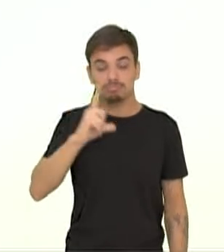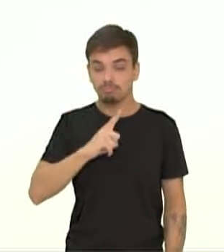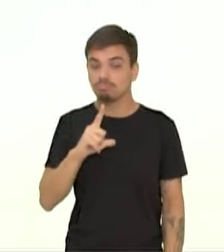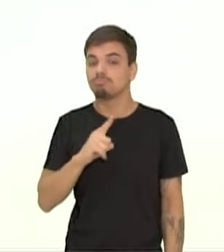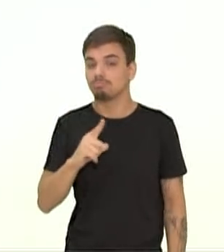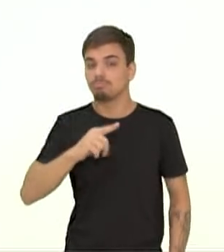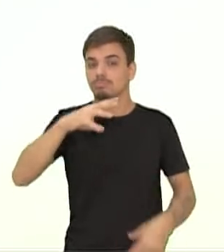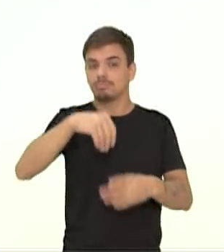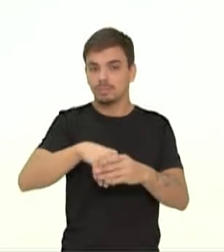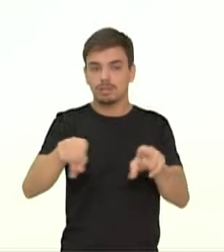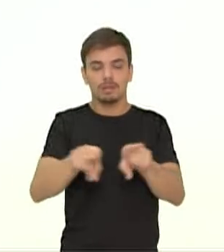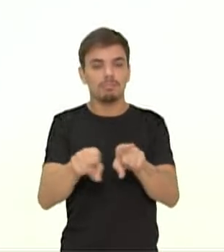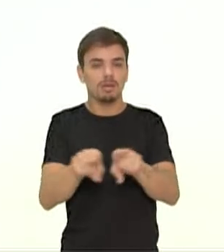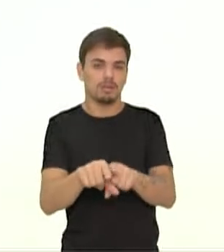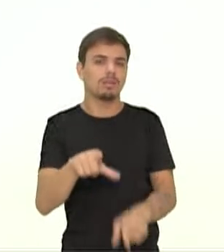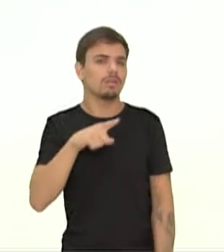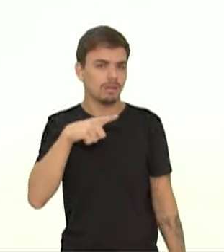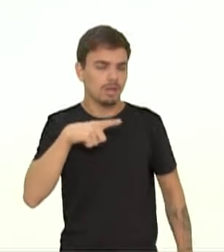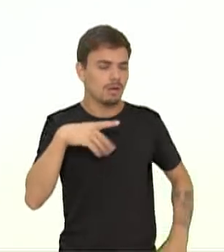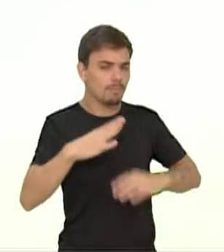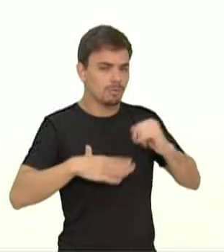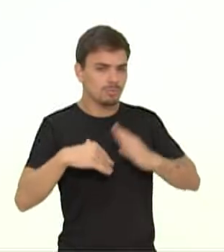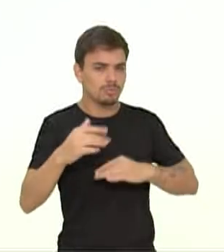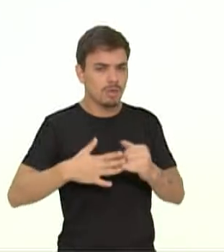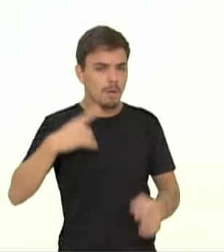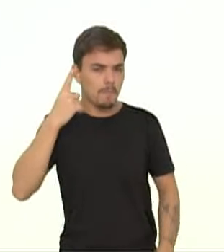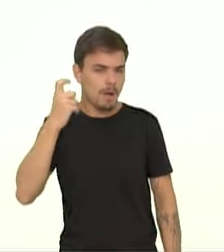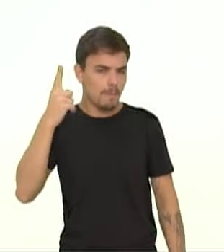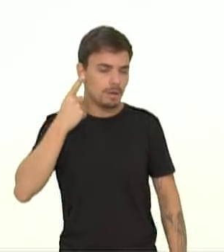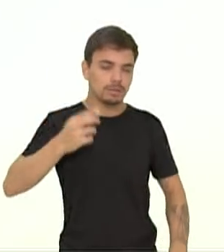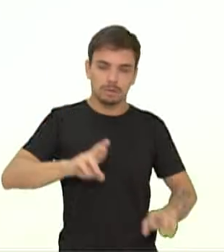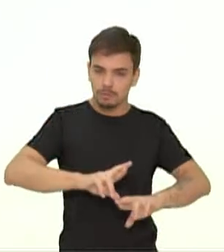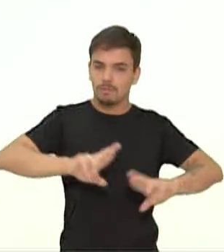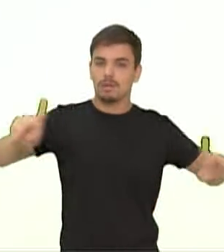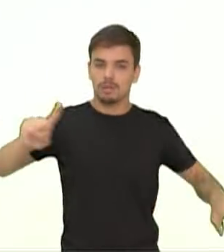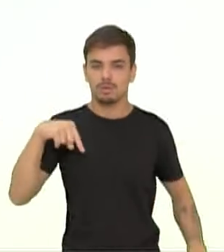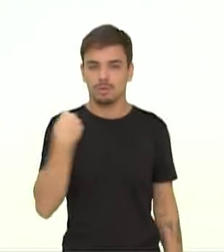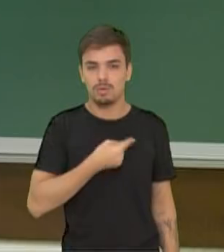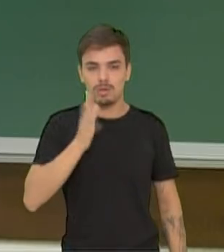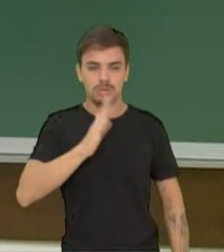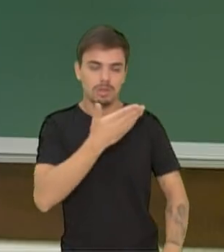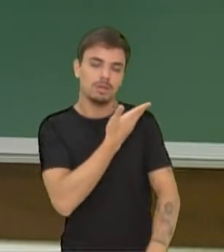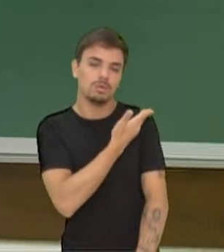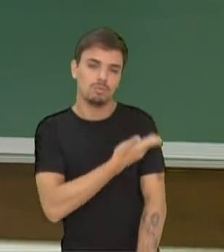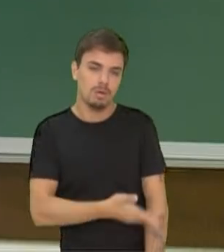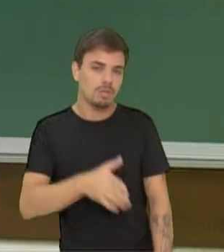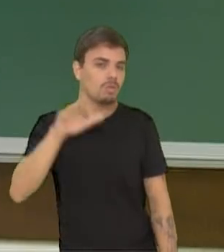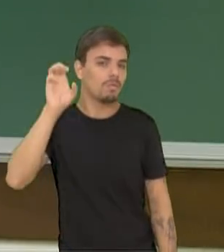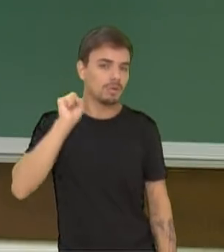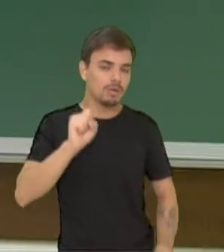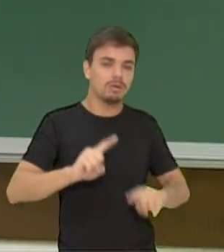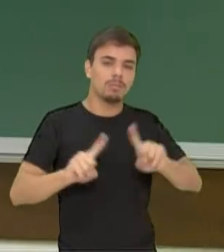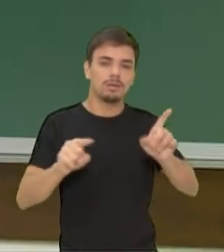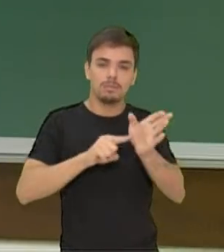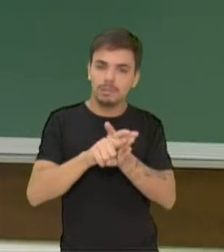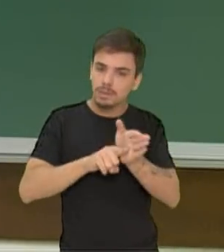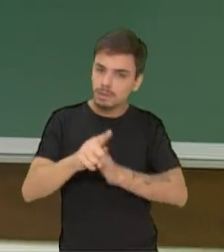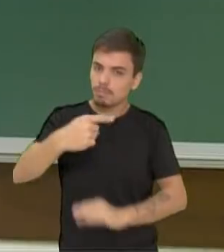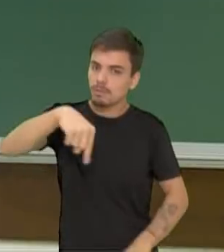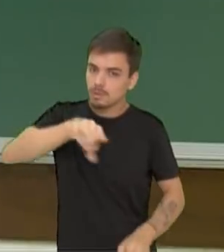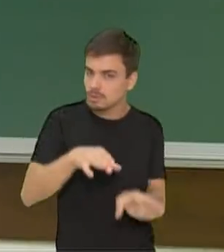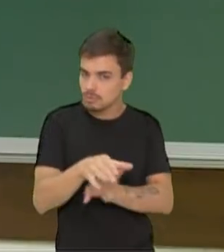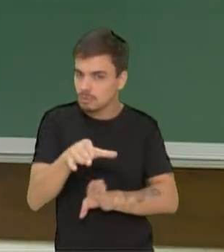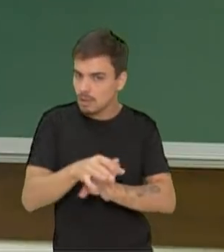conseguem produzir um som bem diferente, né? De repente, do que a gente está acostumado. Eu vou sugerir como pesquisa para vocês,